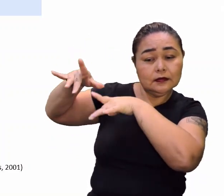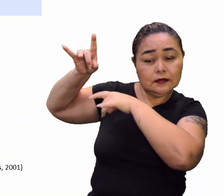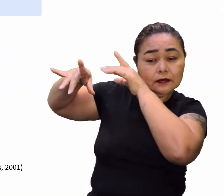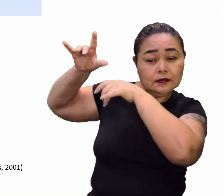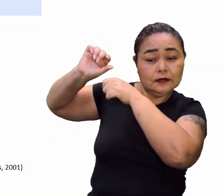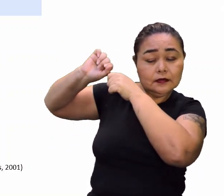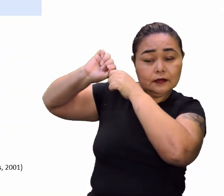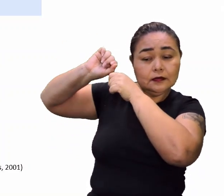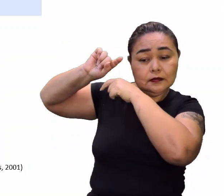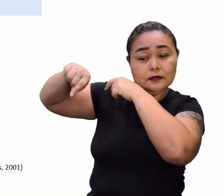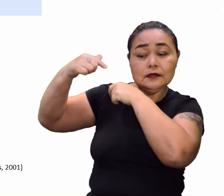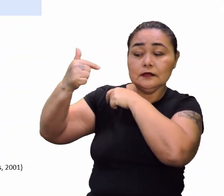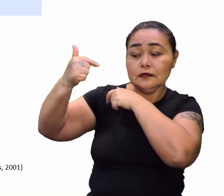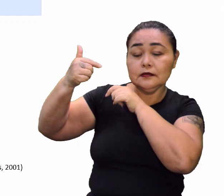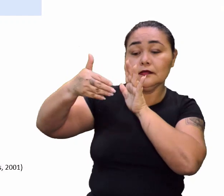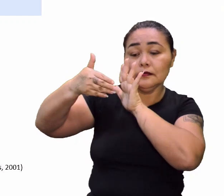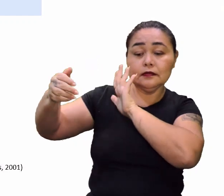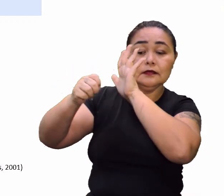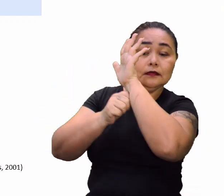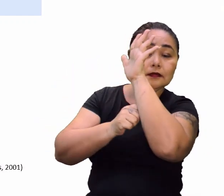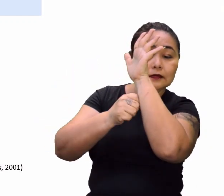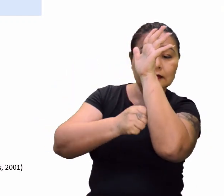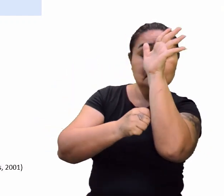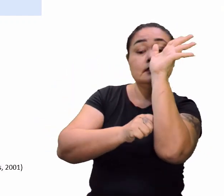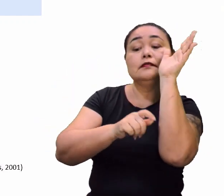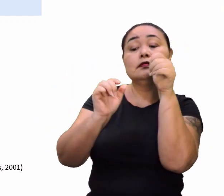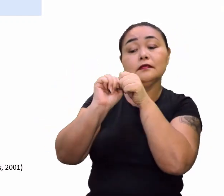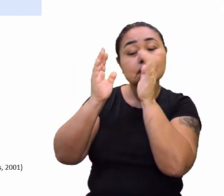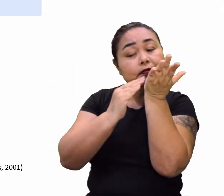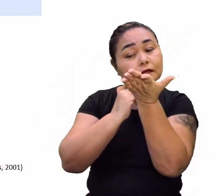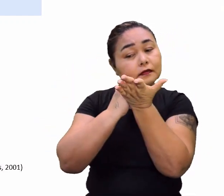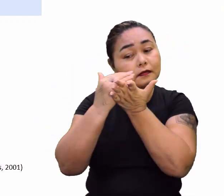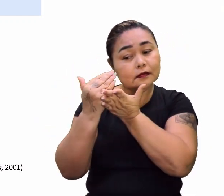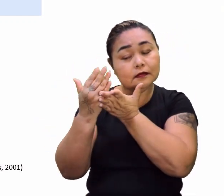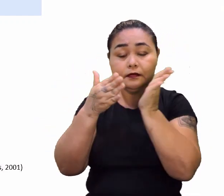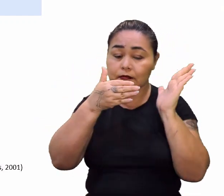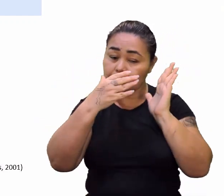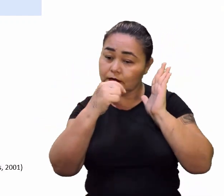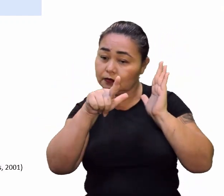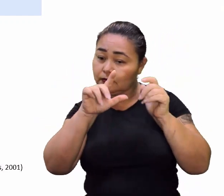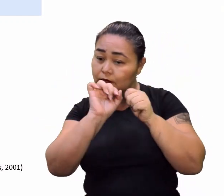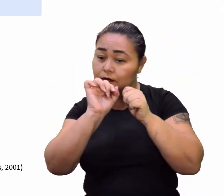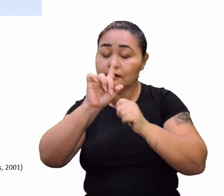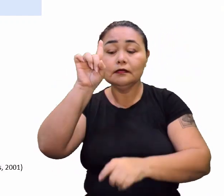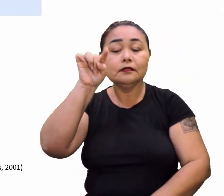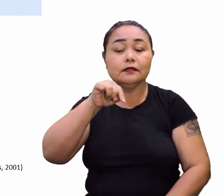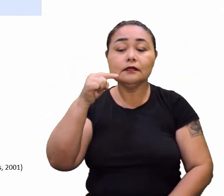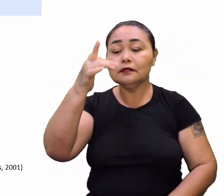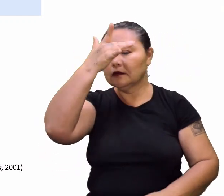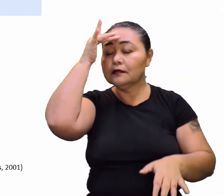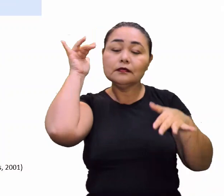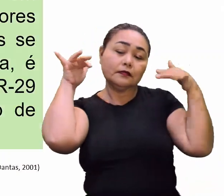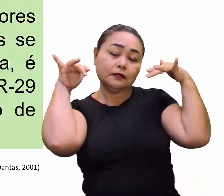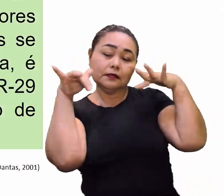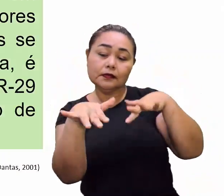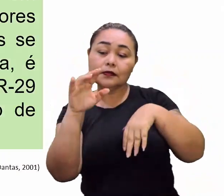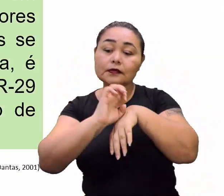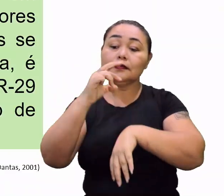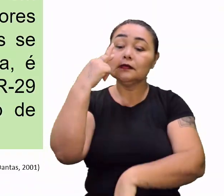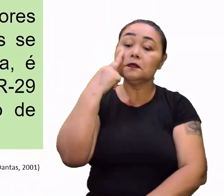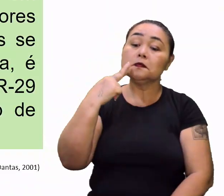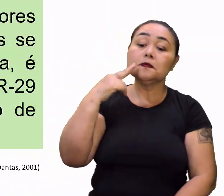após o segundo ciclo da borracha, né? Isso. E aí a gente inicia agora um novo ciclo de migrações aqui para o estado de